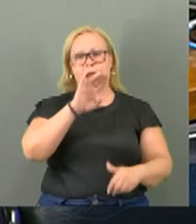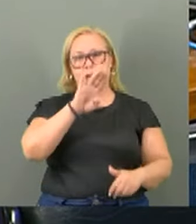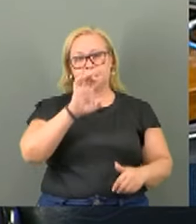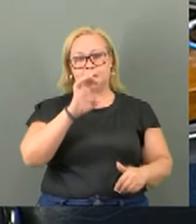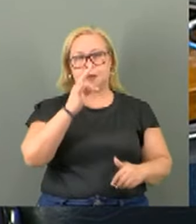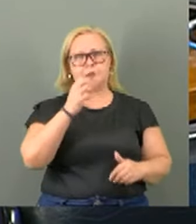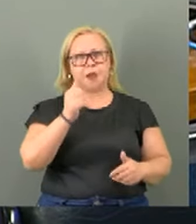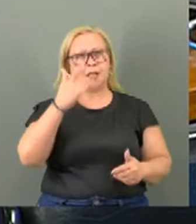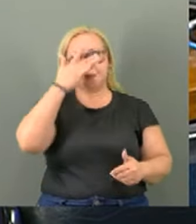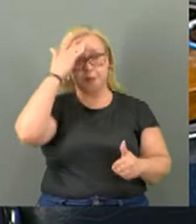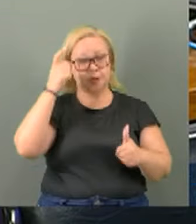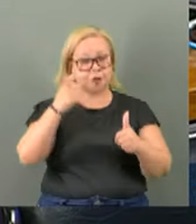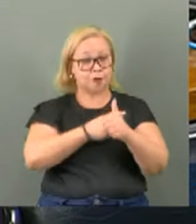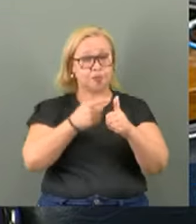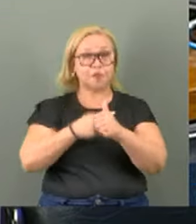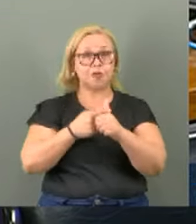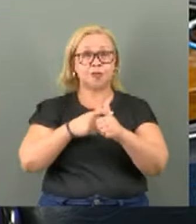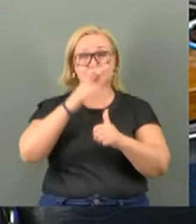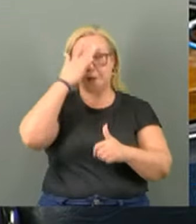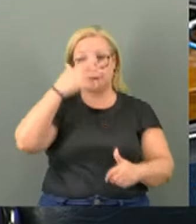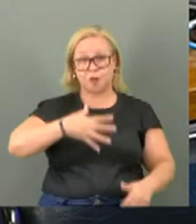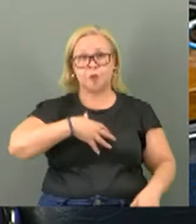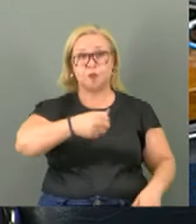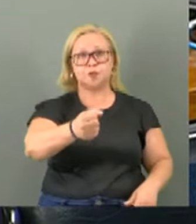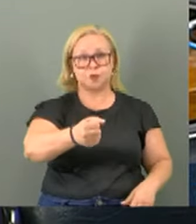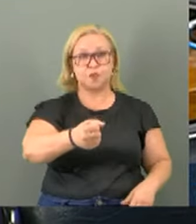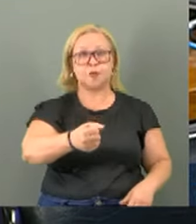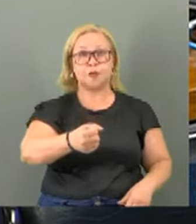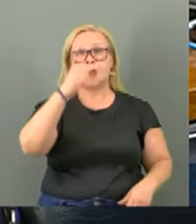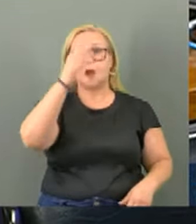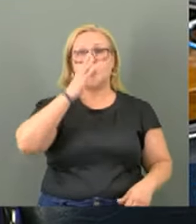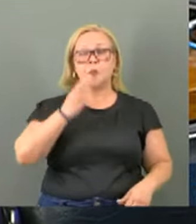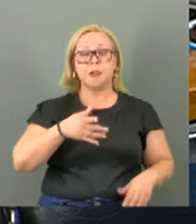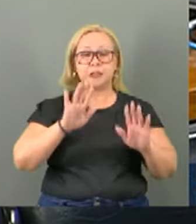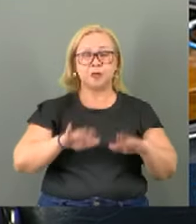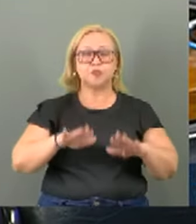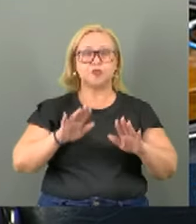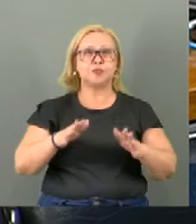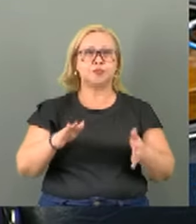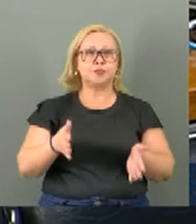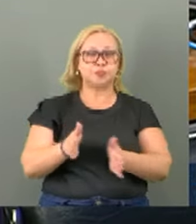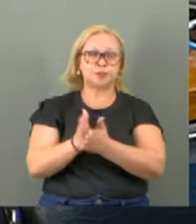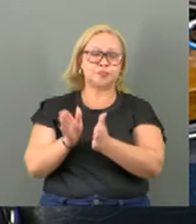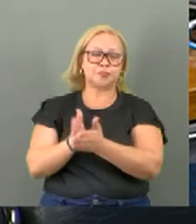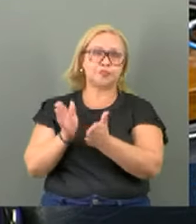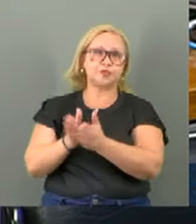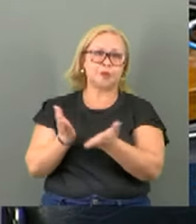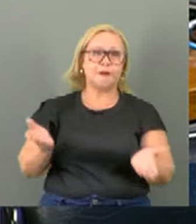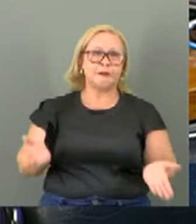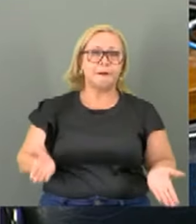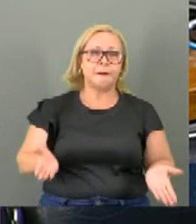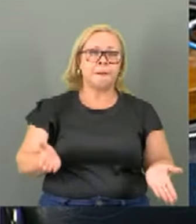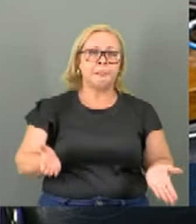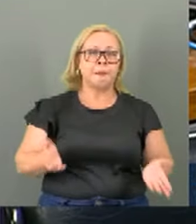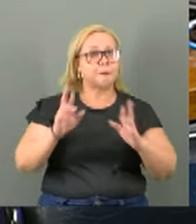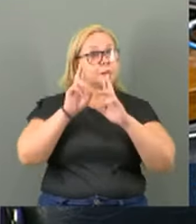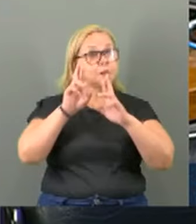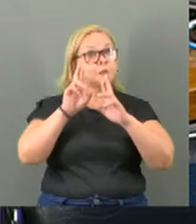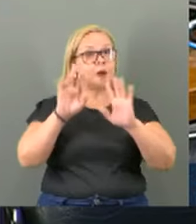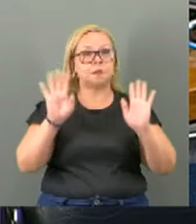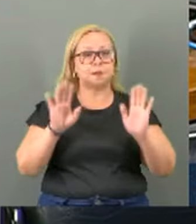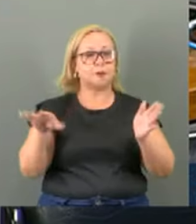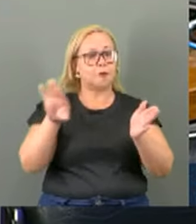massa, com pessoas se suicidando, né, o brasileiro ficando mais pobre. E eu espero que isso nem chegue mais